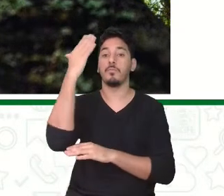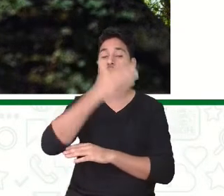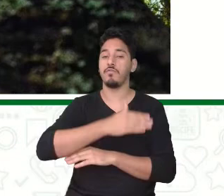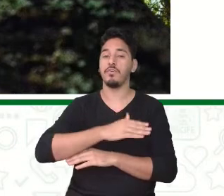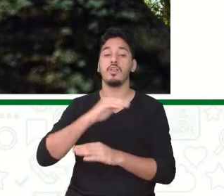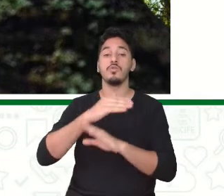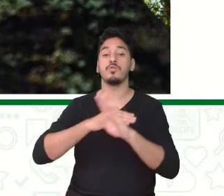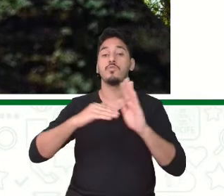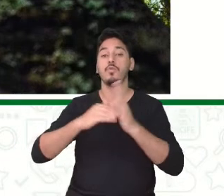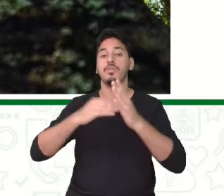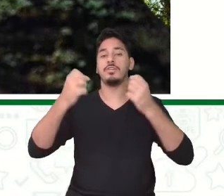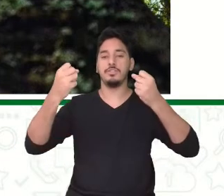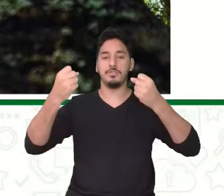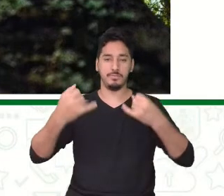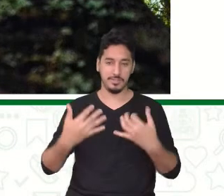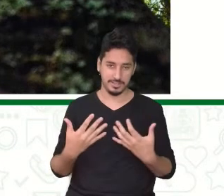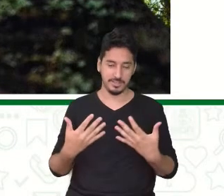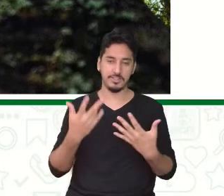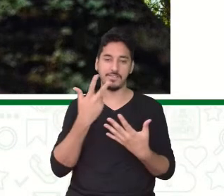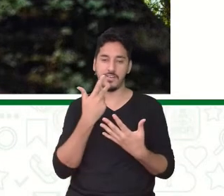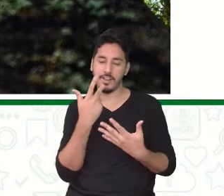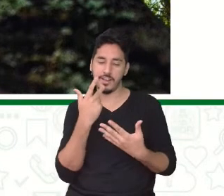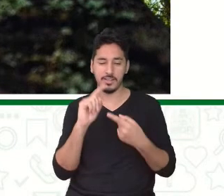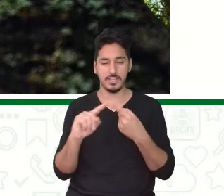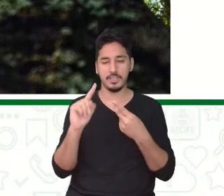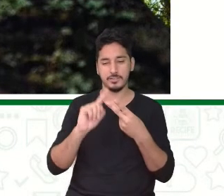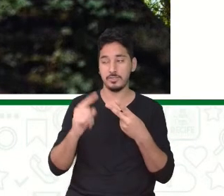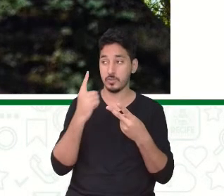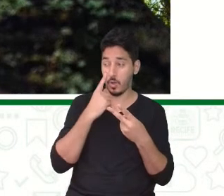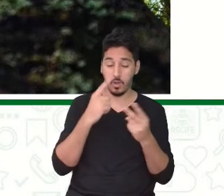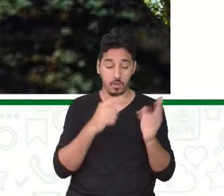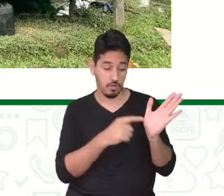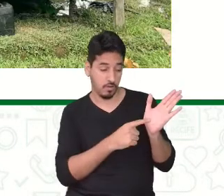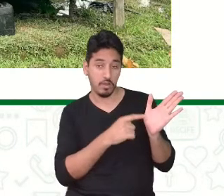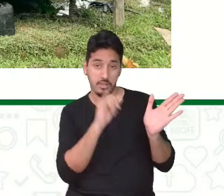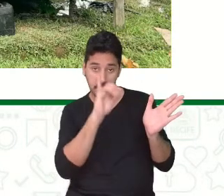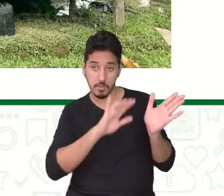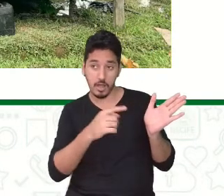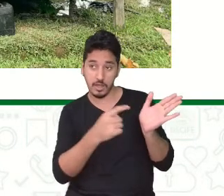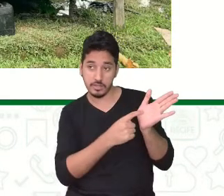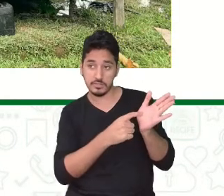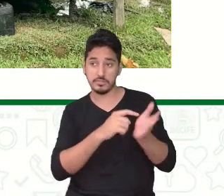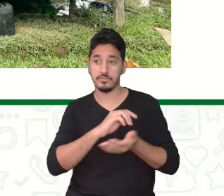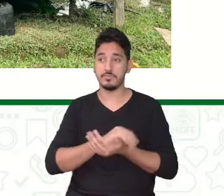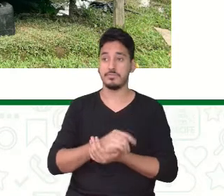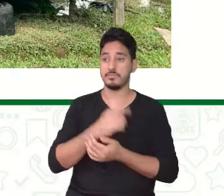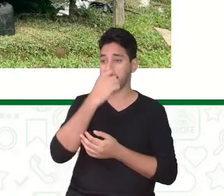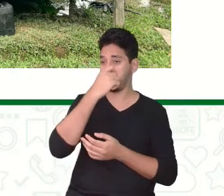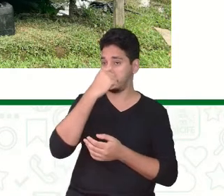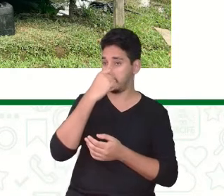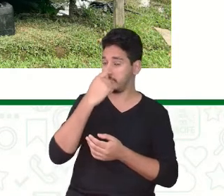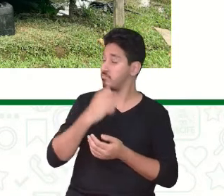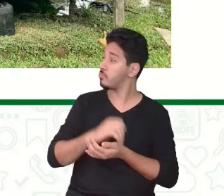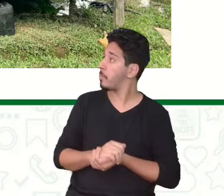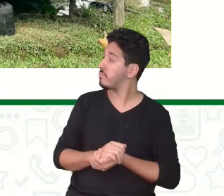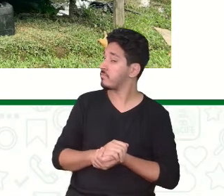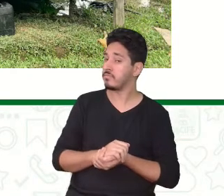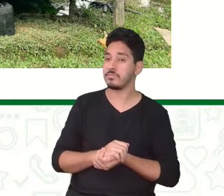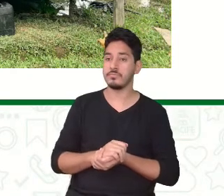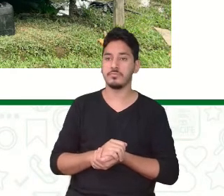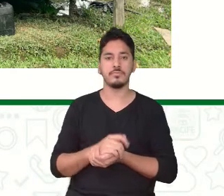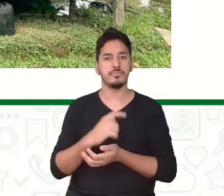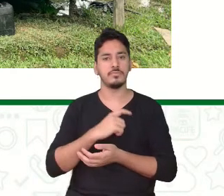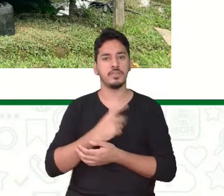que você está descrevendo e dizendo, certo? Então, sempre ficar atento a isso. E aqui, Yolanda, peguei essas